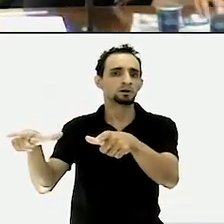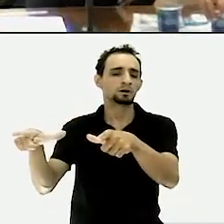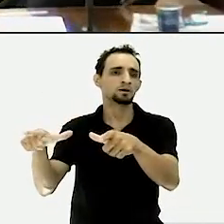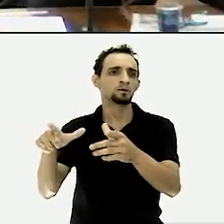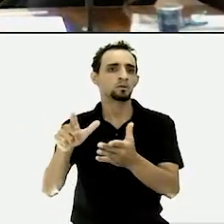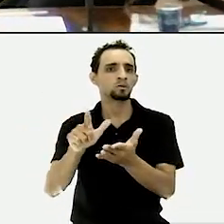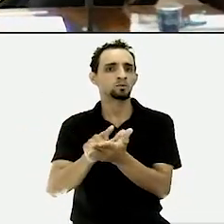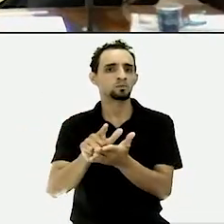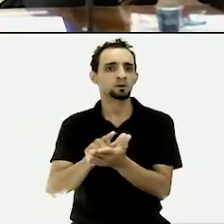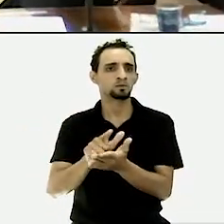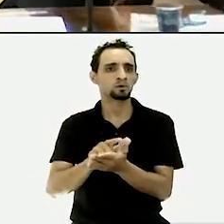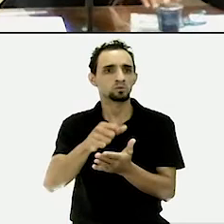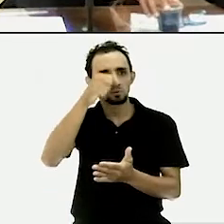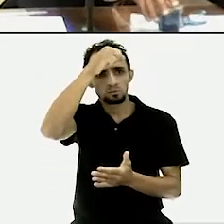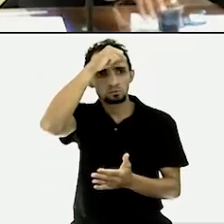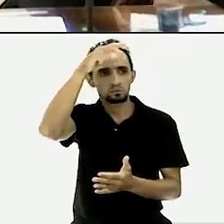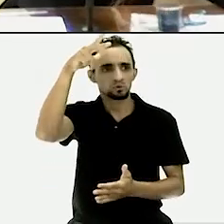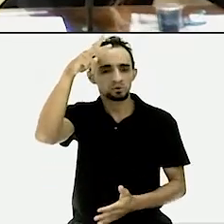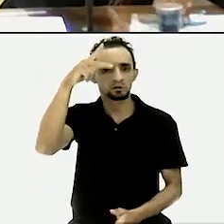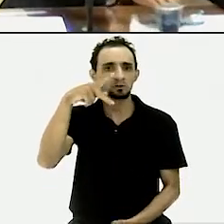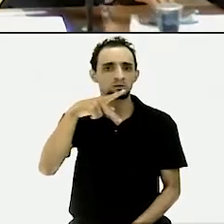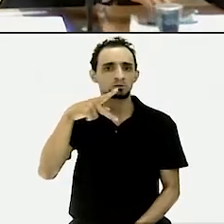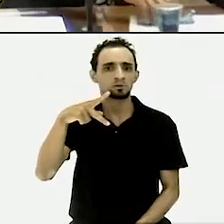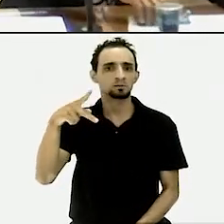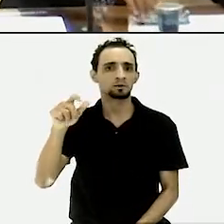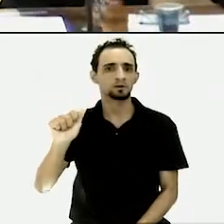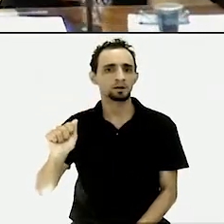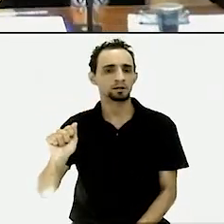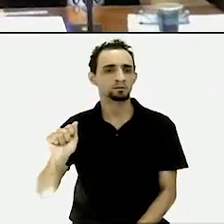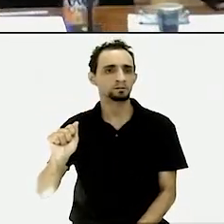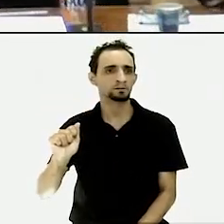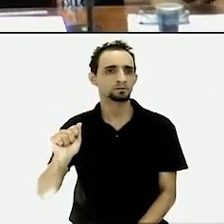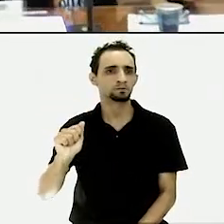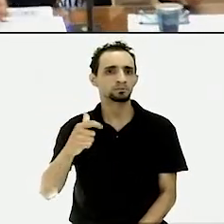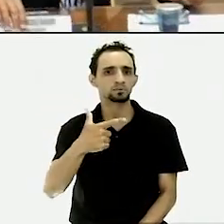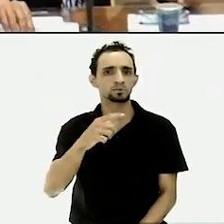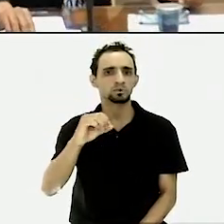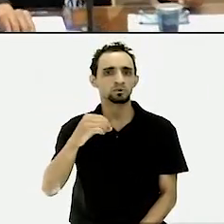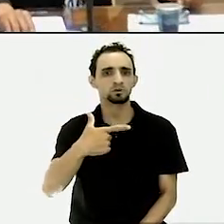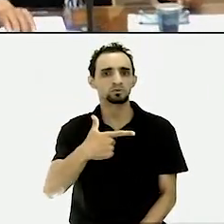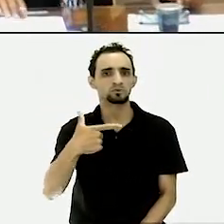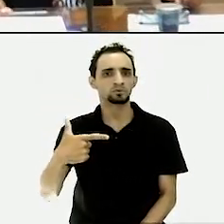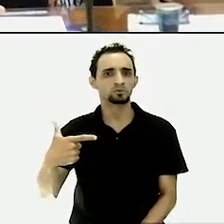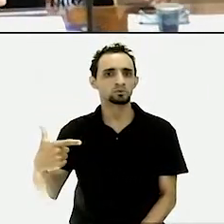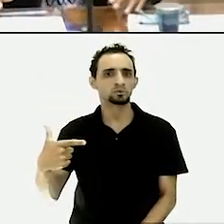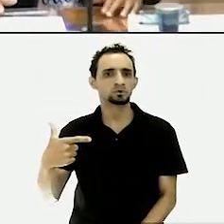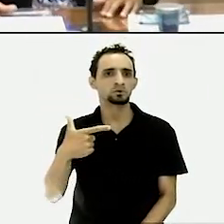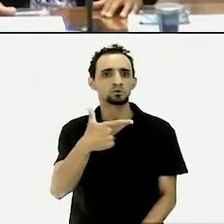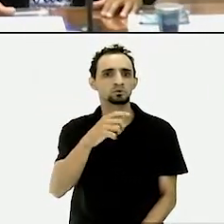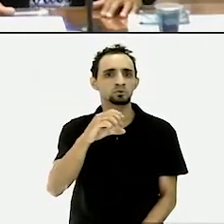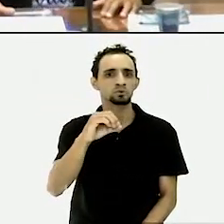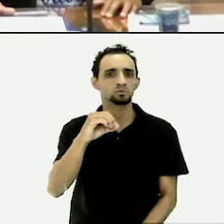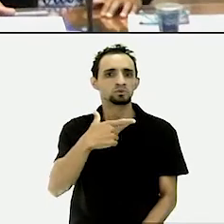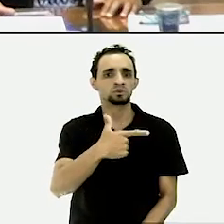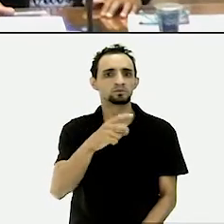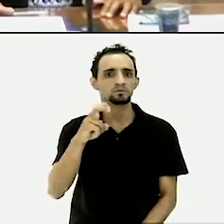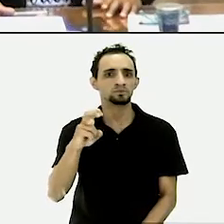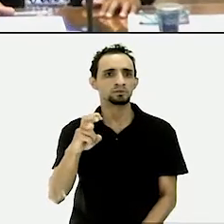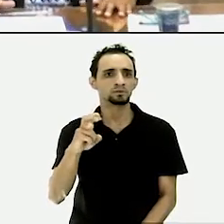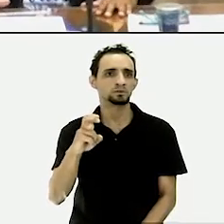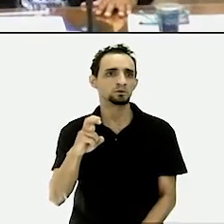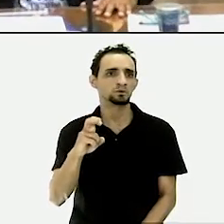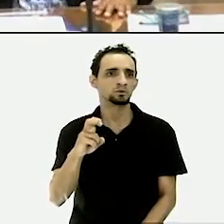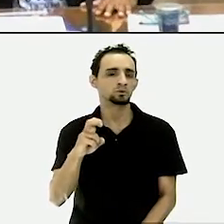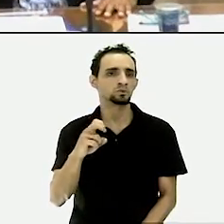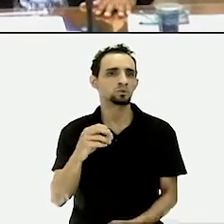estudar os projetos, que vai entrar aqui também, ele vai falar sobre o ofício, né? Sobre o projeto. E aí, nós vamos, essa casa vai analisar, também junto com